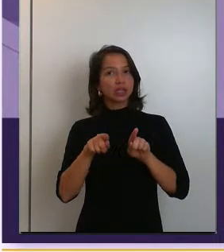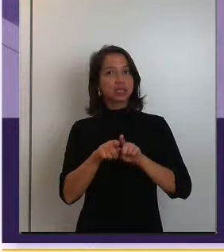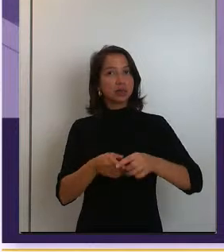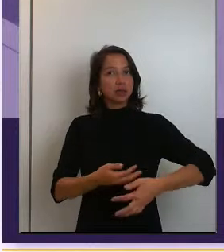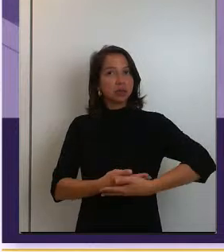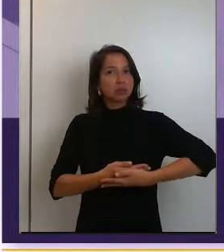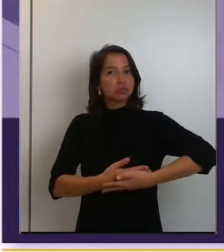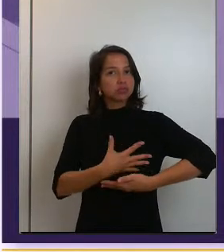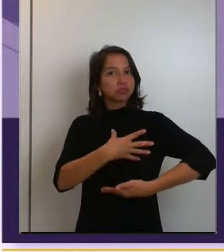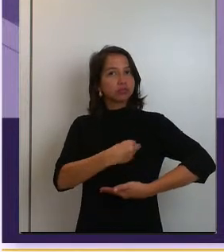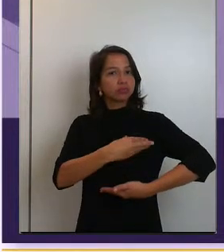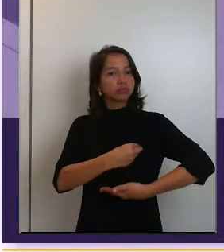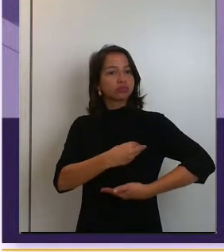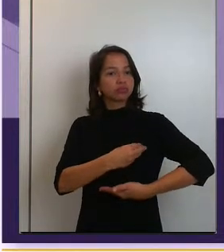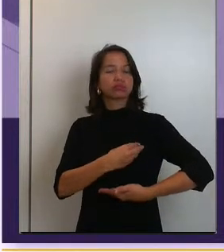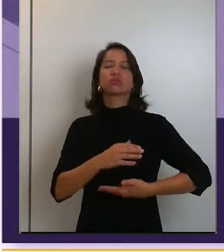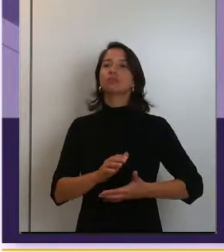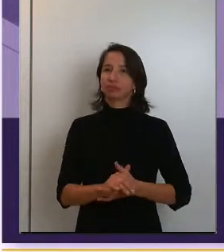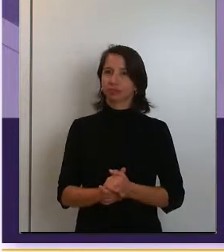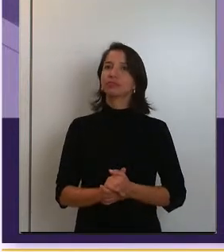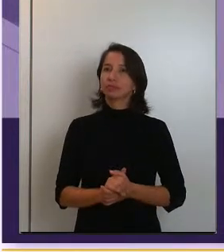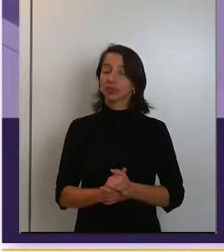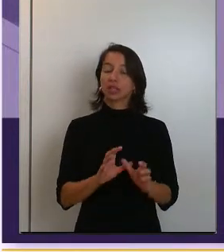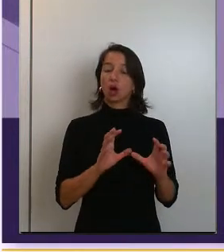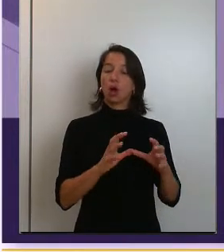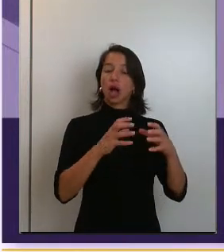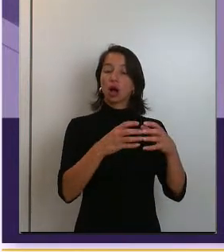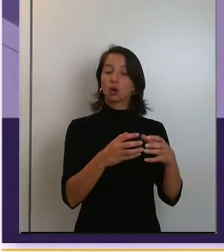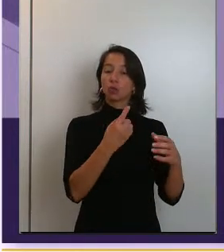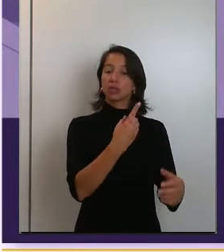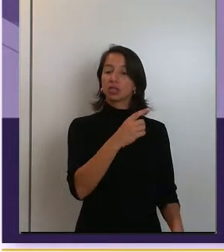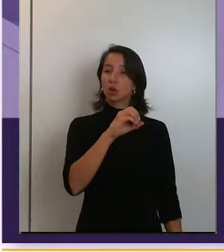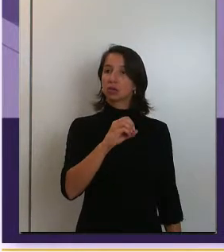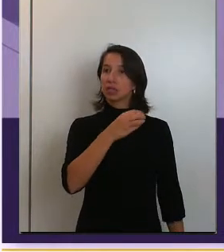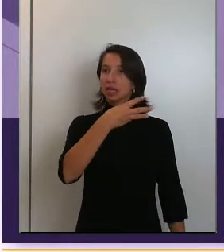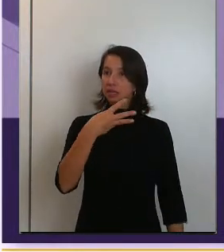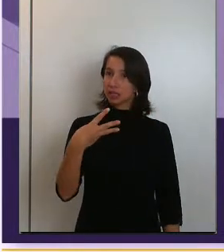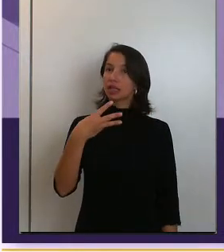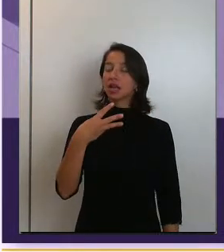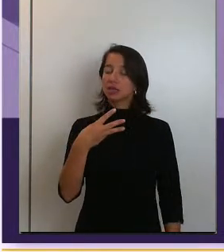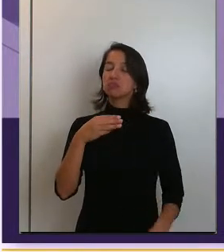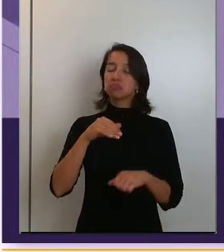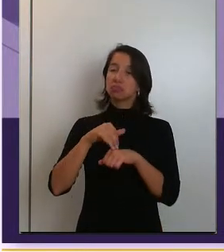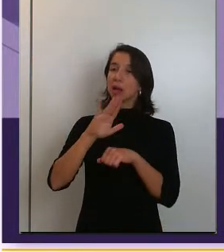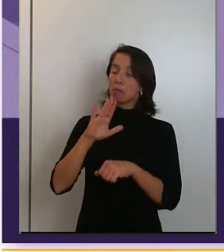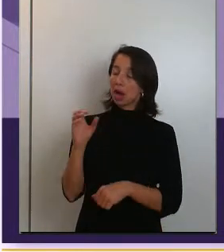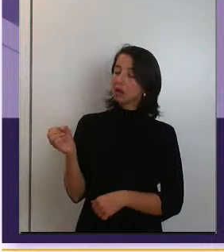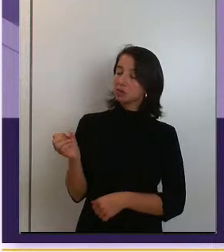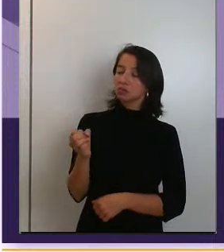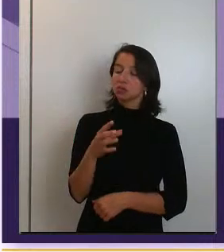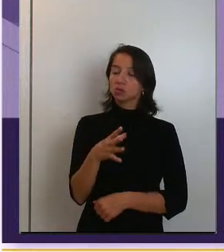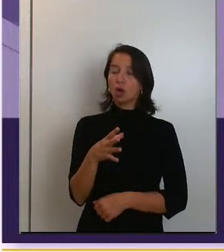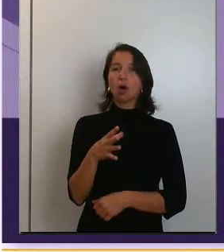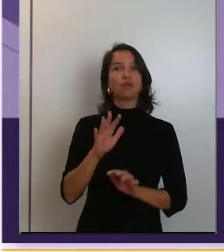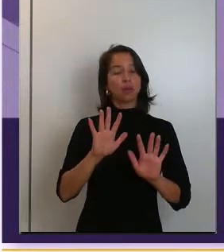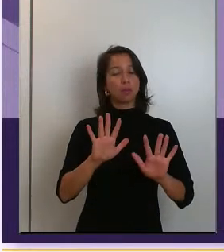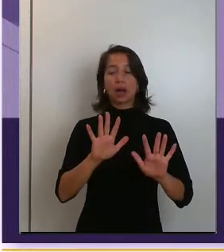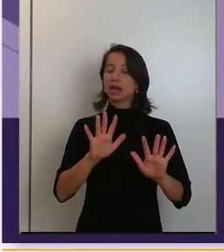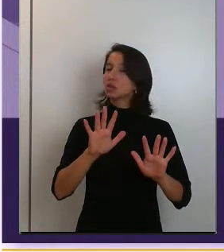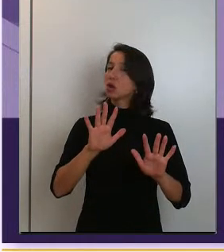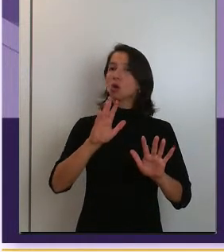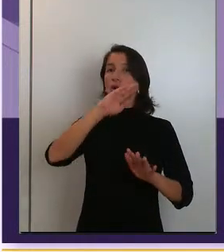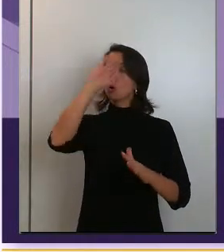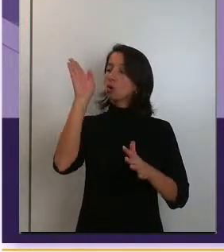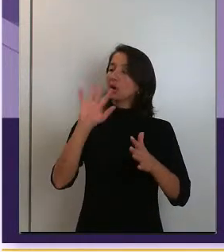primeira convenção número 3 e depois ratificou a convenção 103, que é mais moderna do que a de número 3, mas o Brasil não ratificou ainda